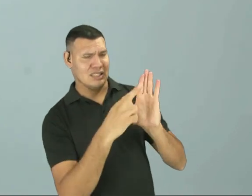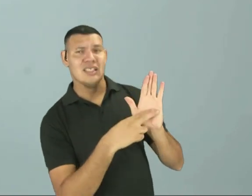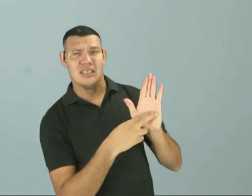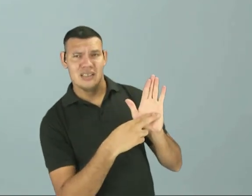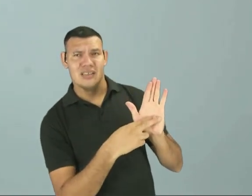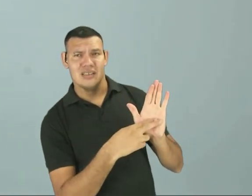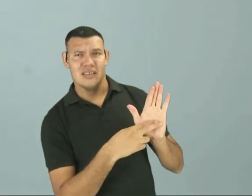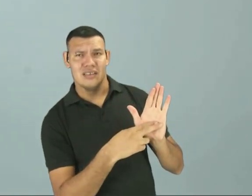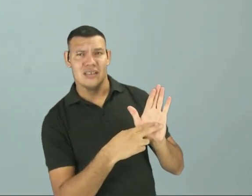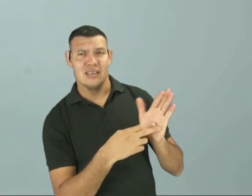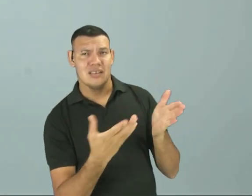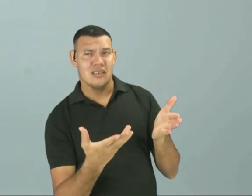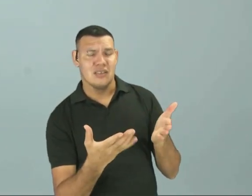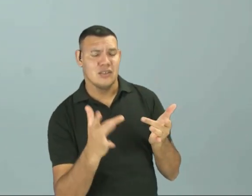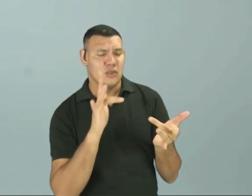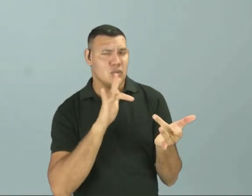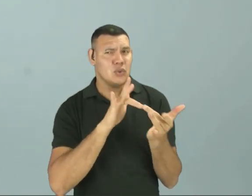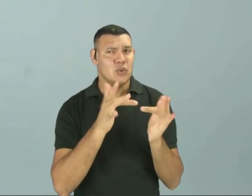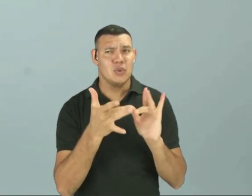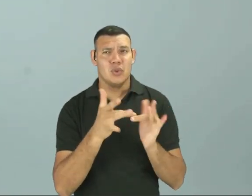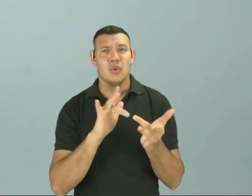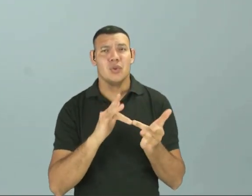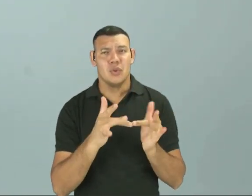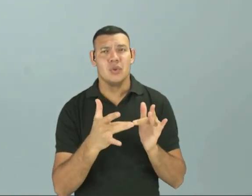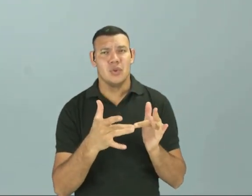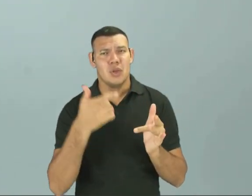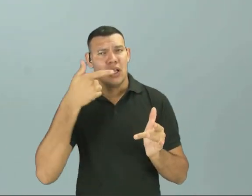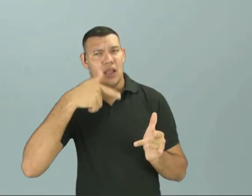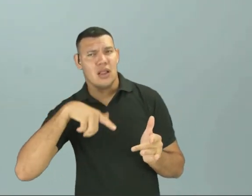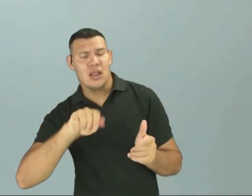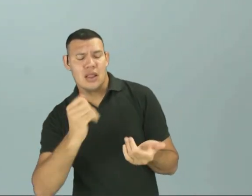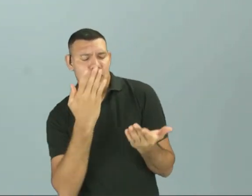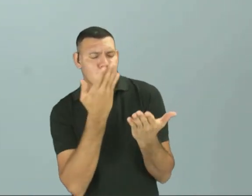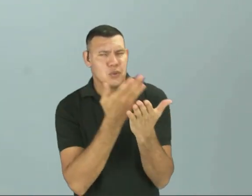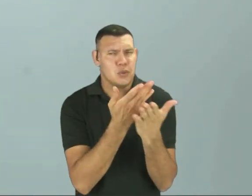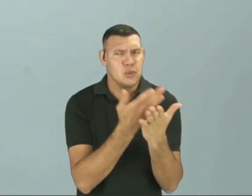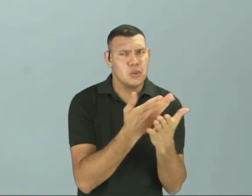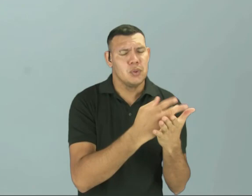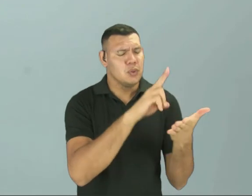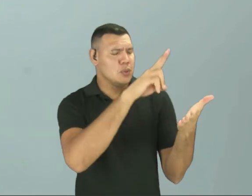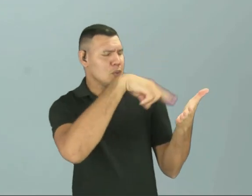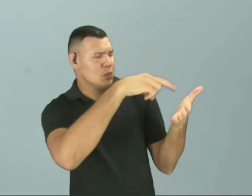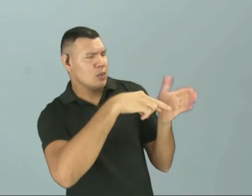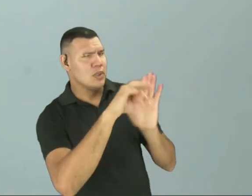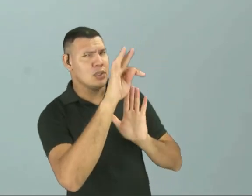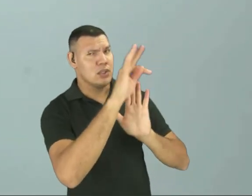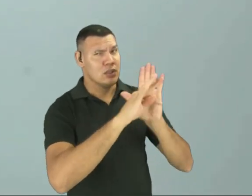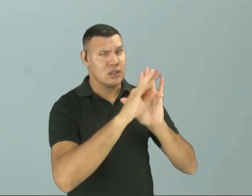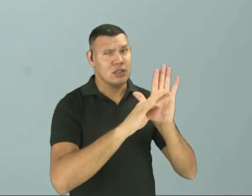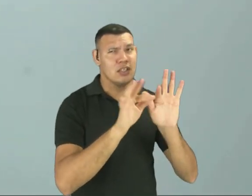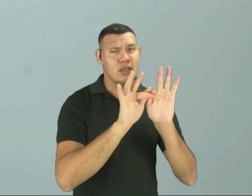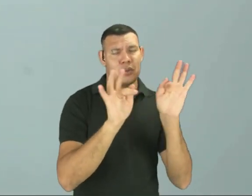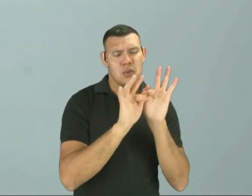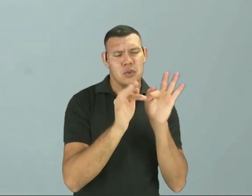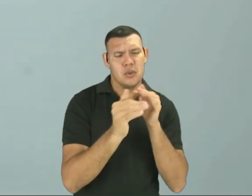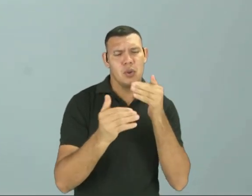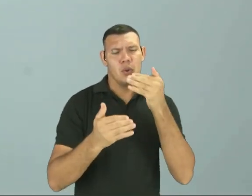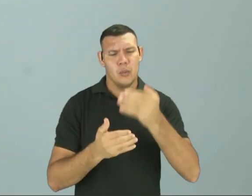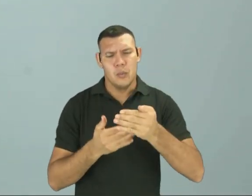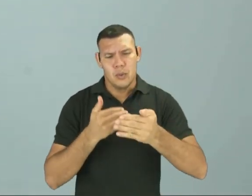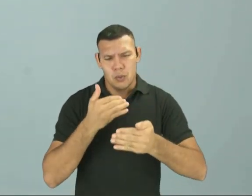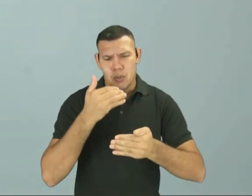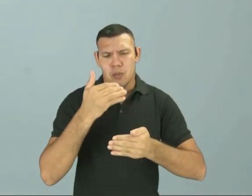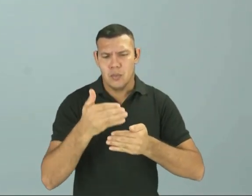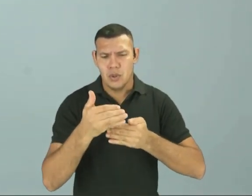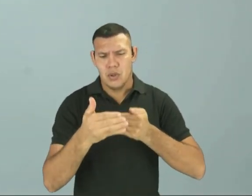macetes com o seu contato com o idioma. Vai estudando, vai lendo, vai vendo texto, vai vendo frase, e você aos poucos vai se adaptando,